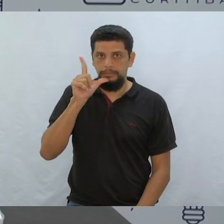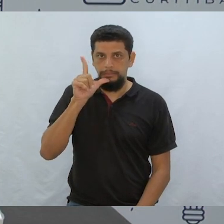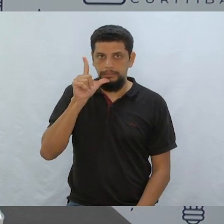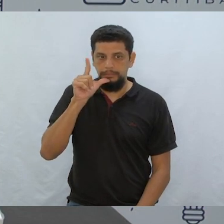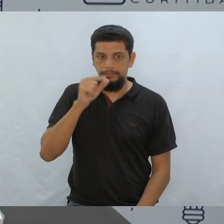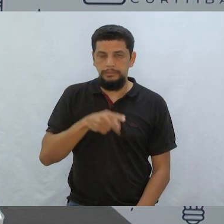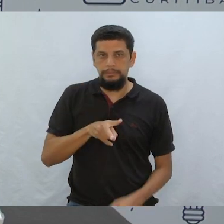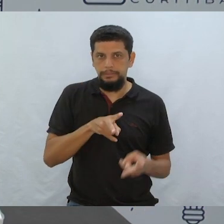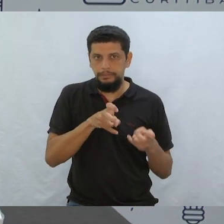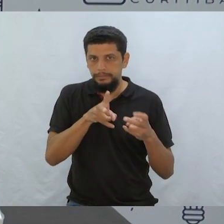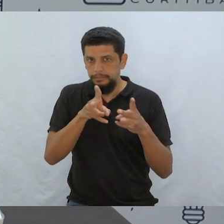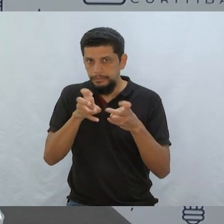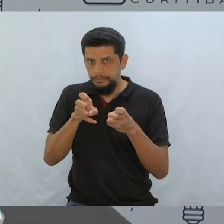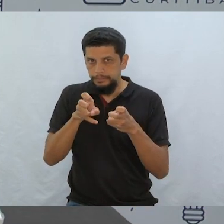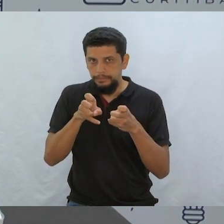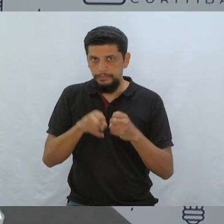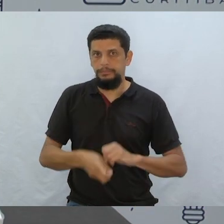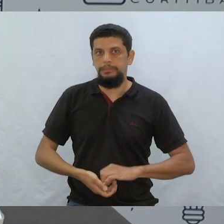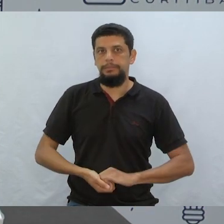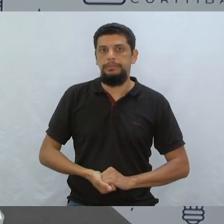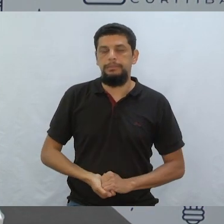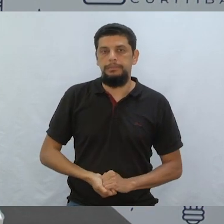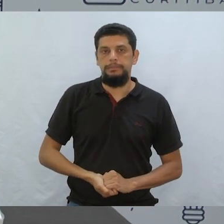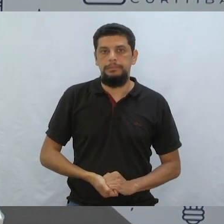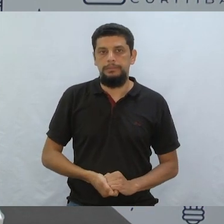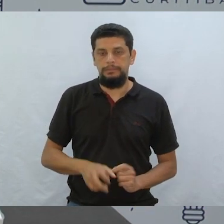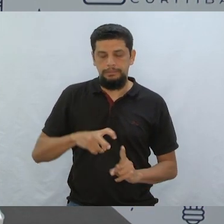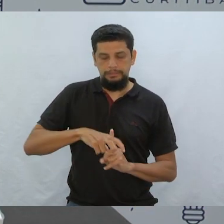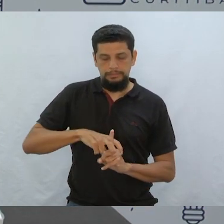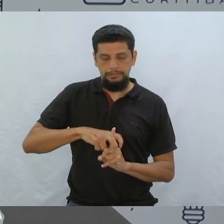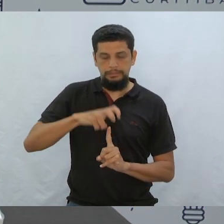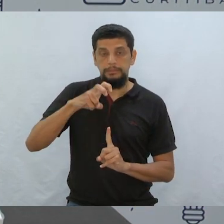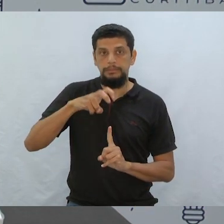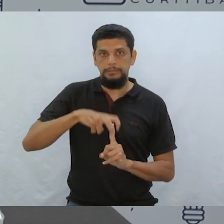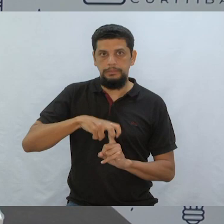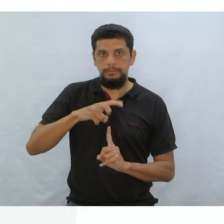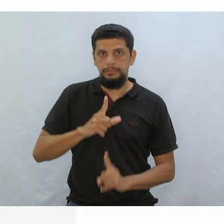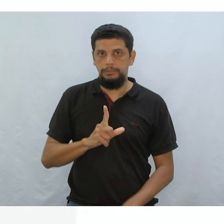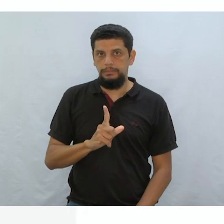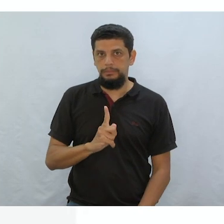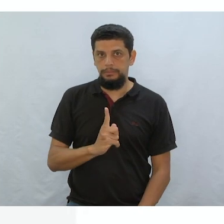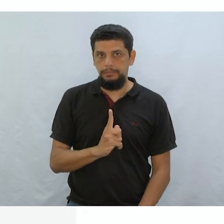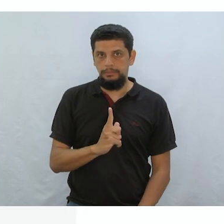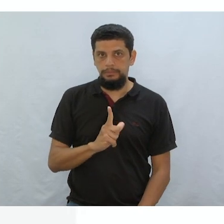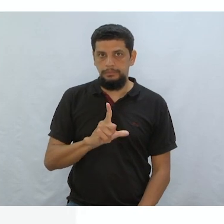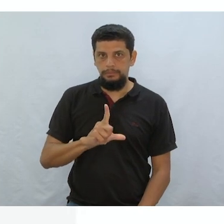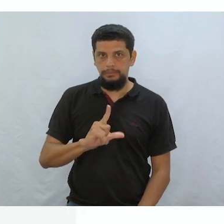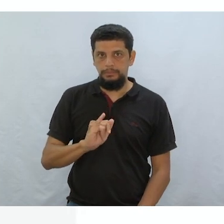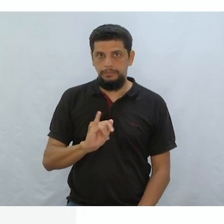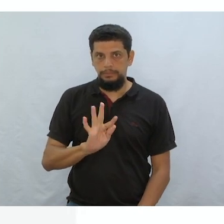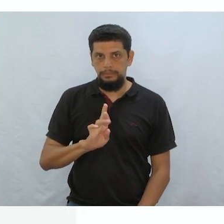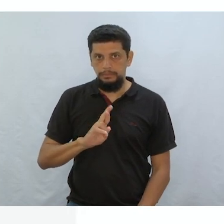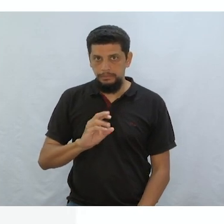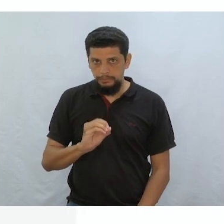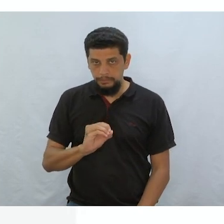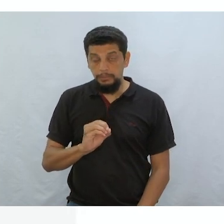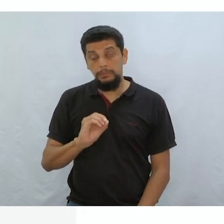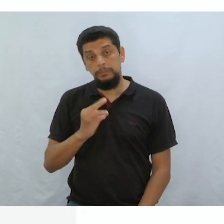maior de líquido, né? Observem lá na tela. Uma garrafa de 1 litro.